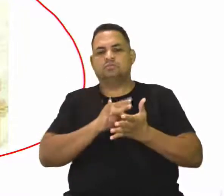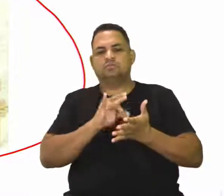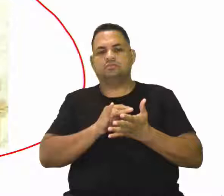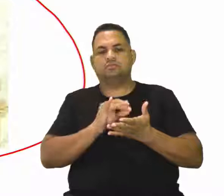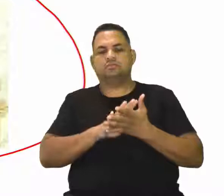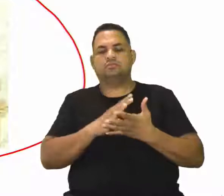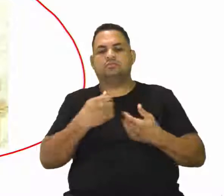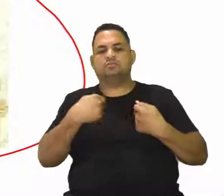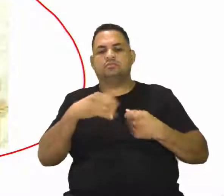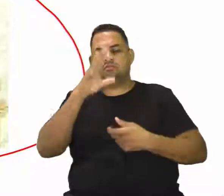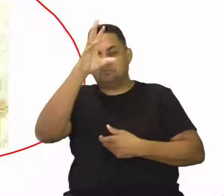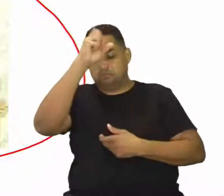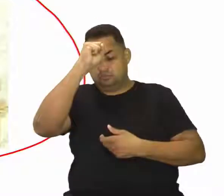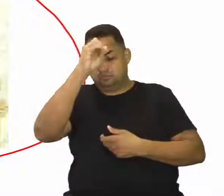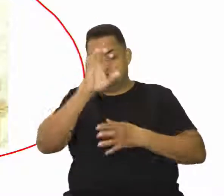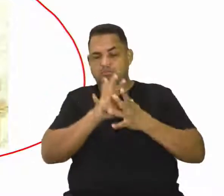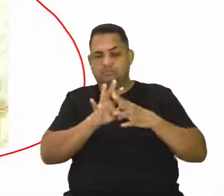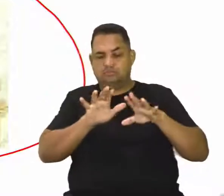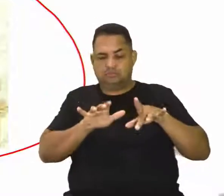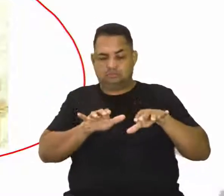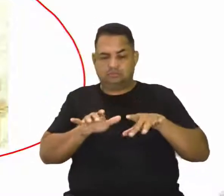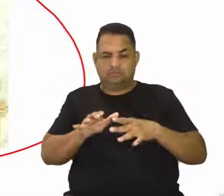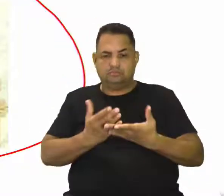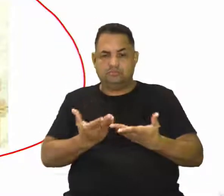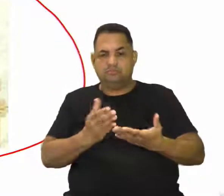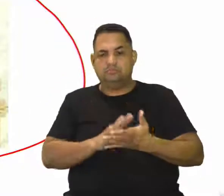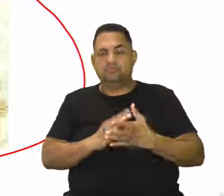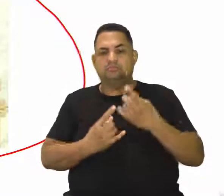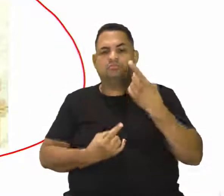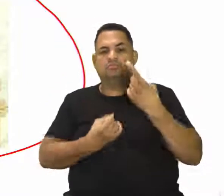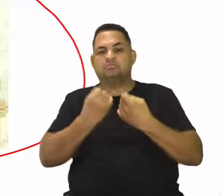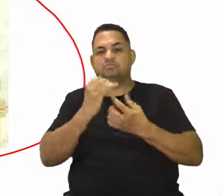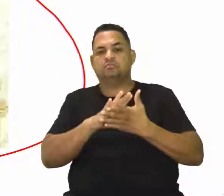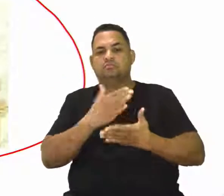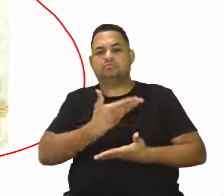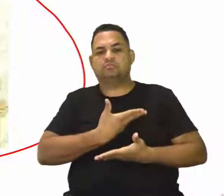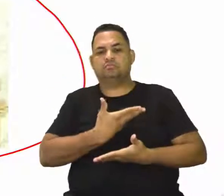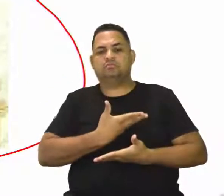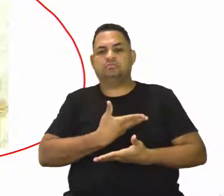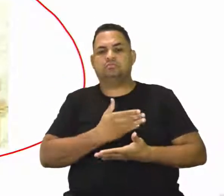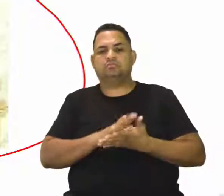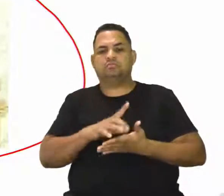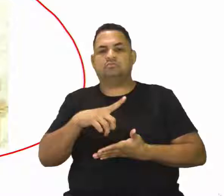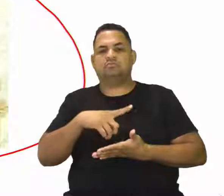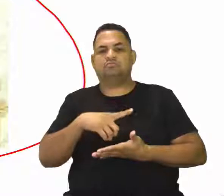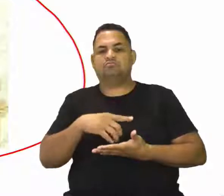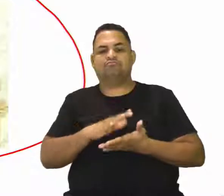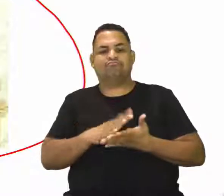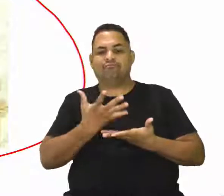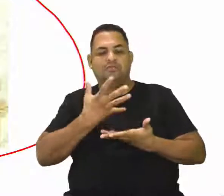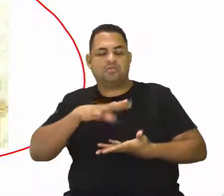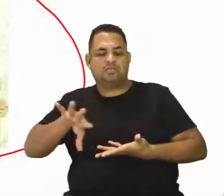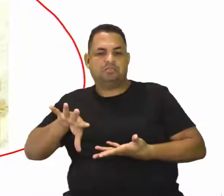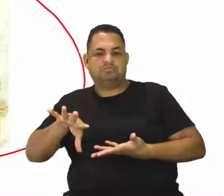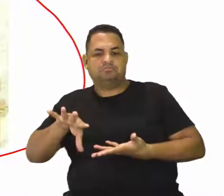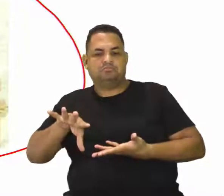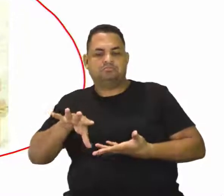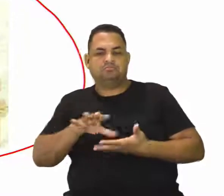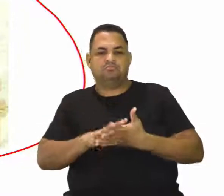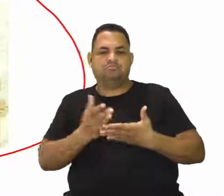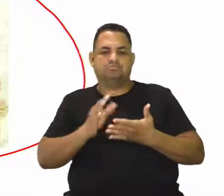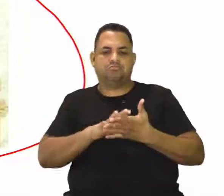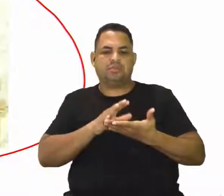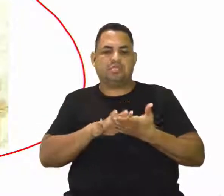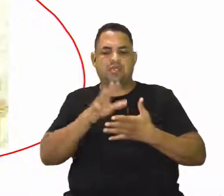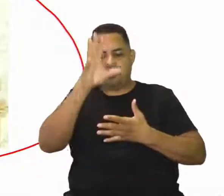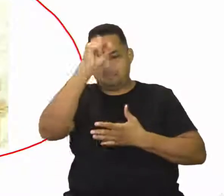teve que aprender a mexer com o computador. Alguns colegas ainda têm essa resistência de não querer mexer